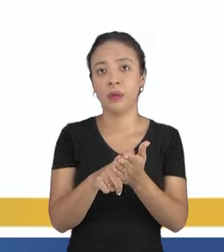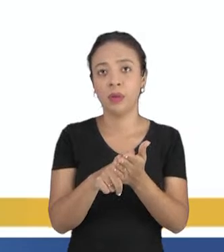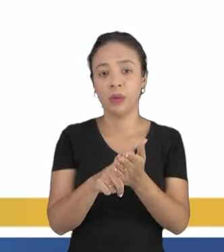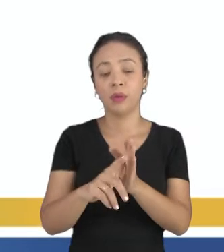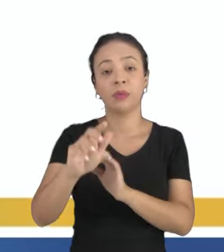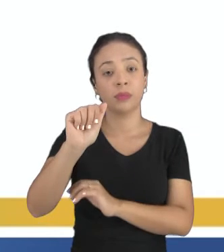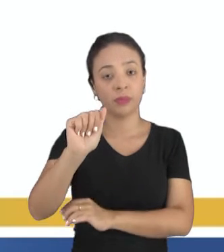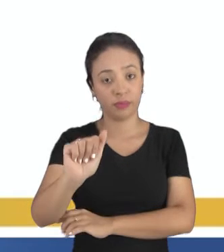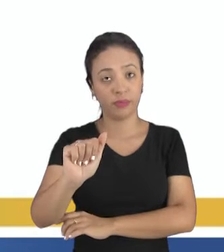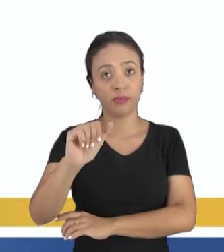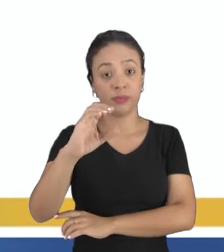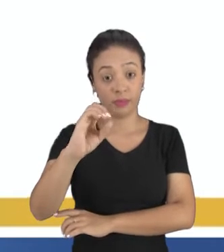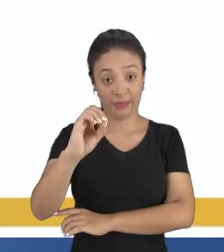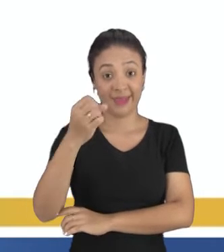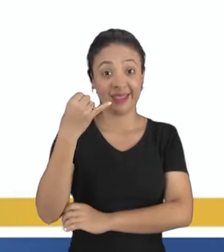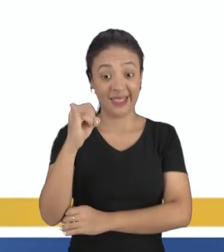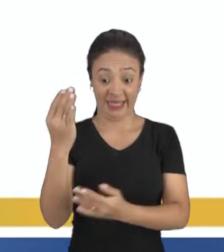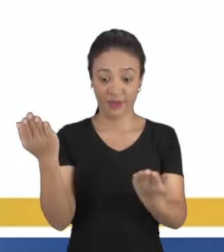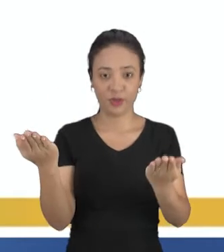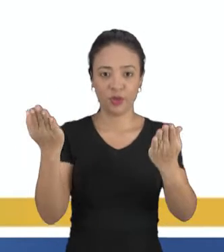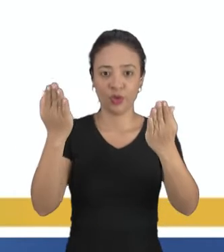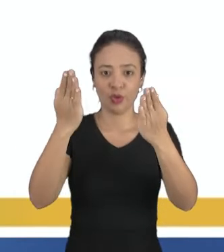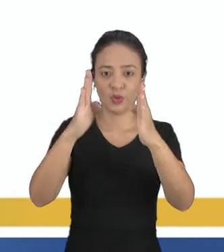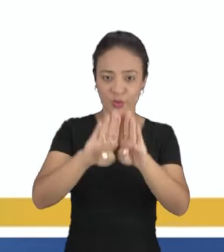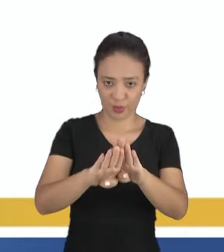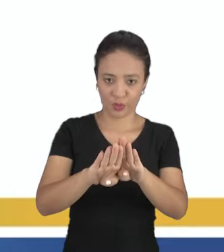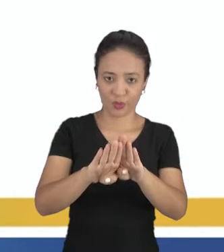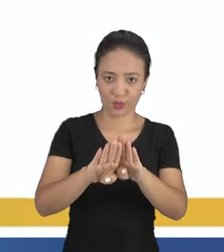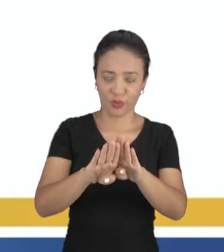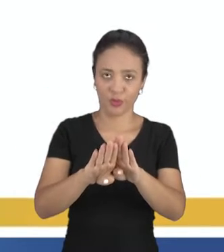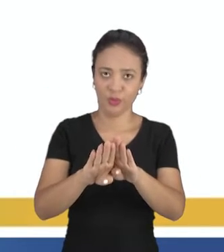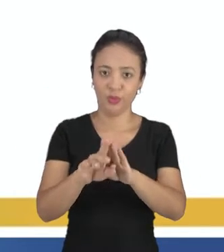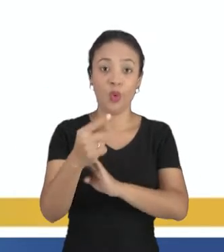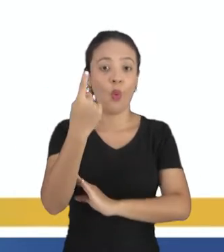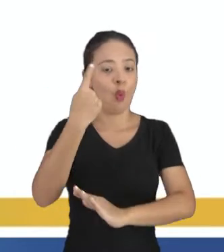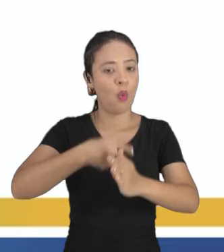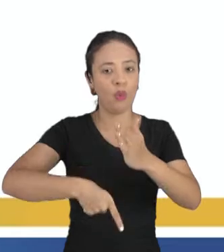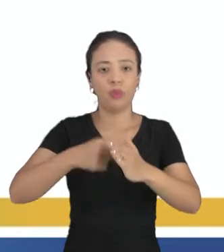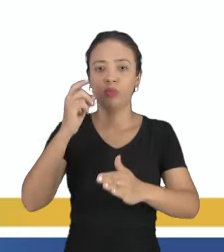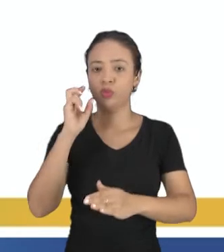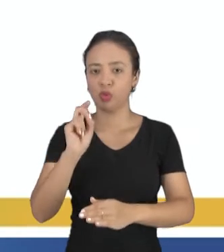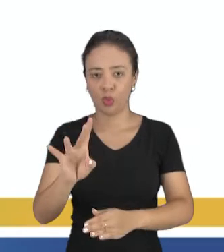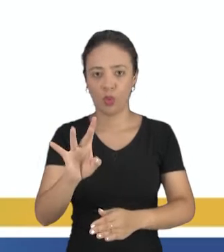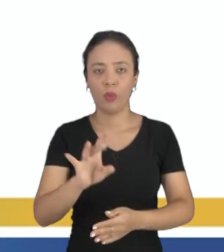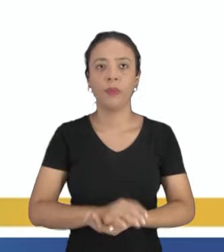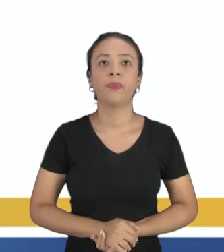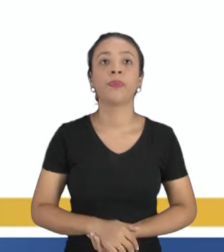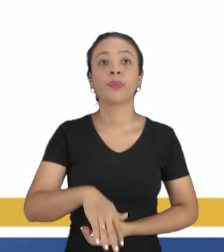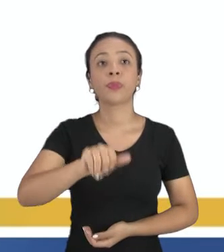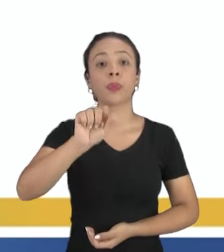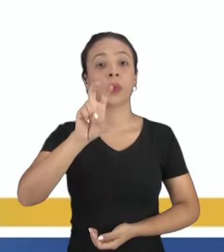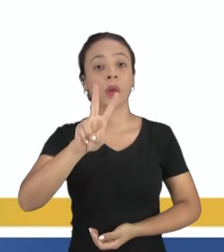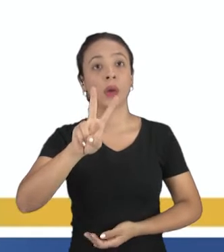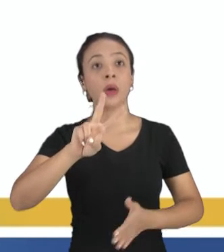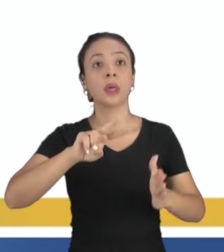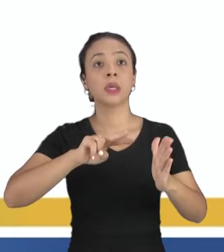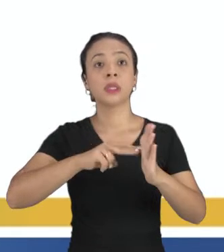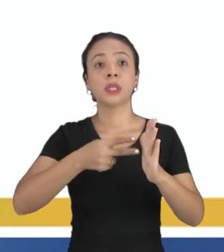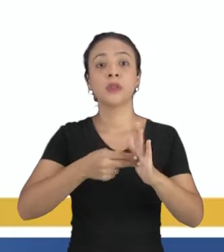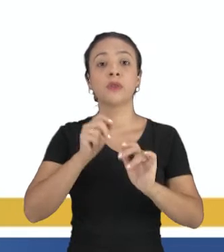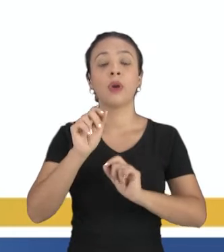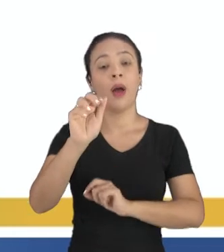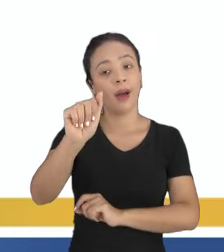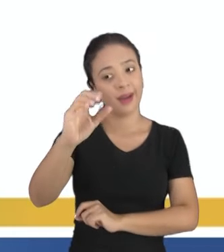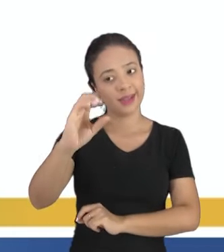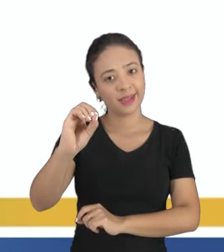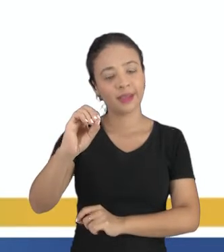folha A0, dobrada ao meio uma vez. O A2 é a folha A0,